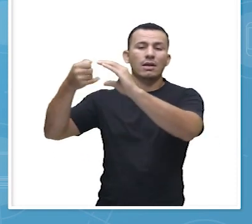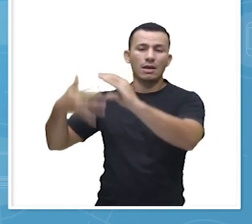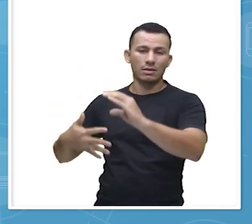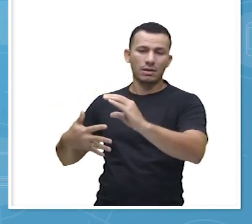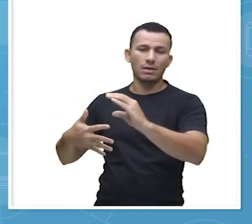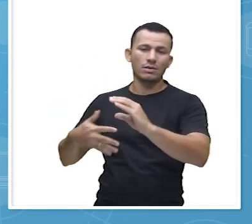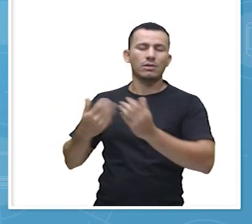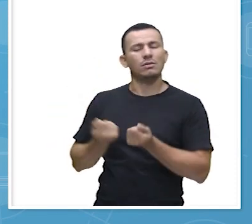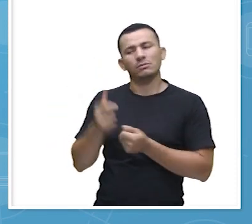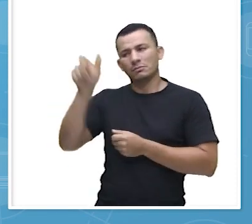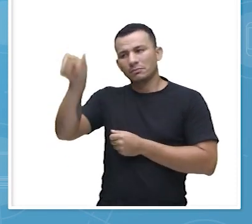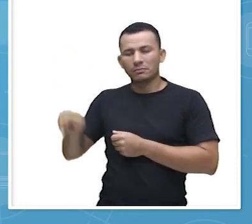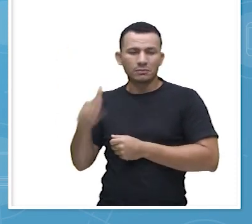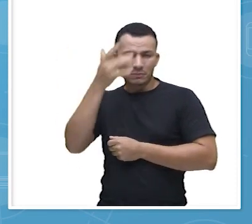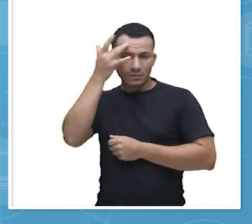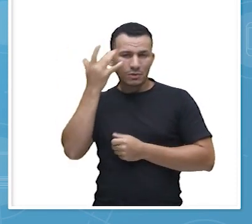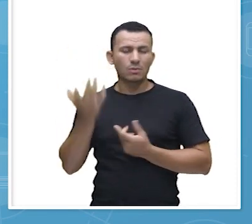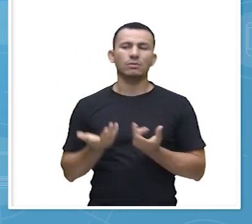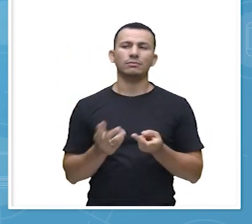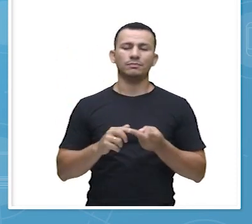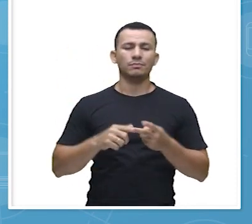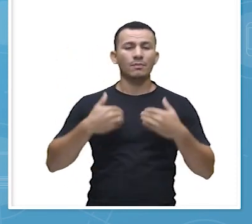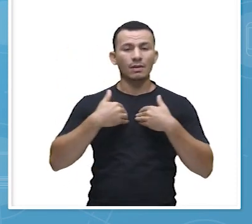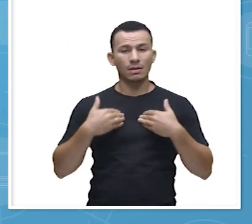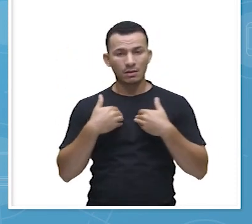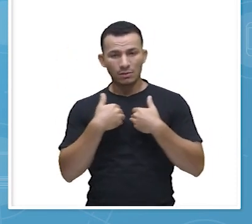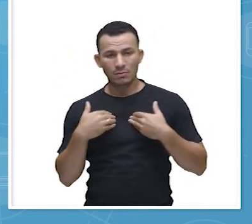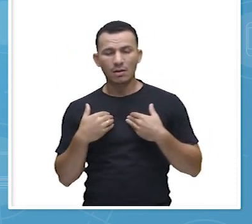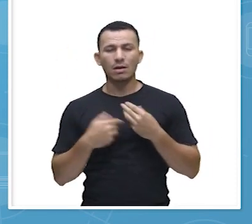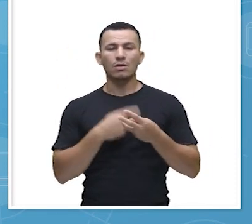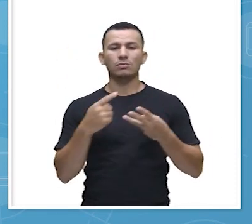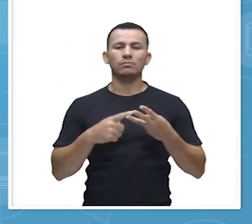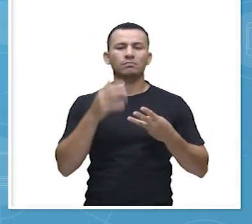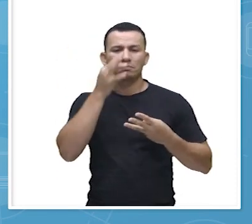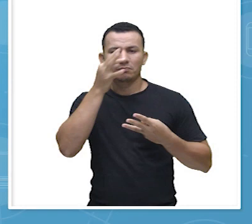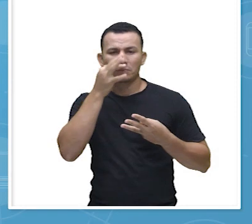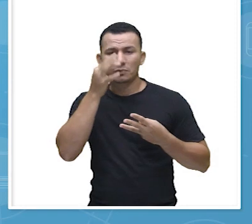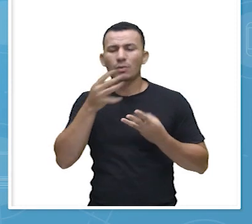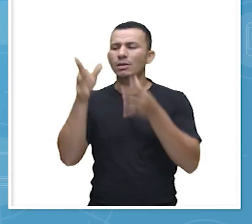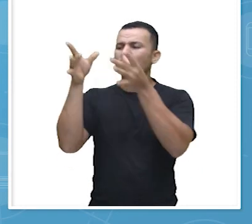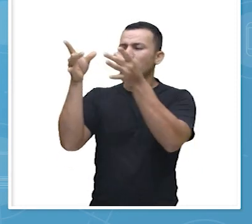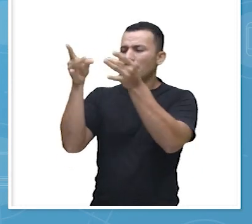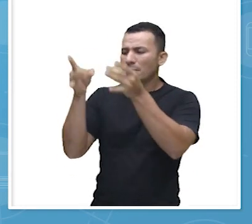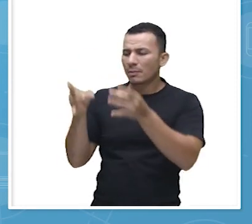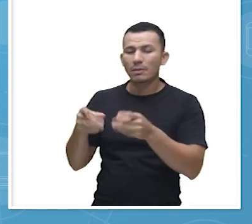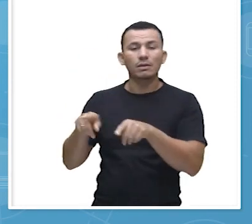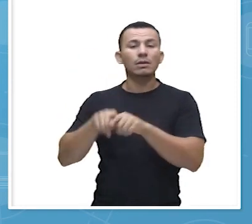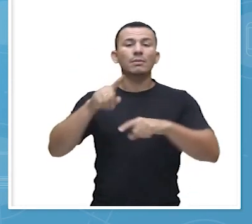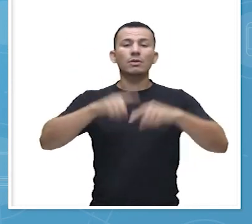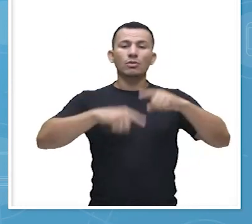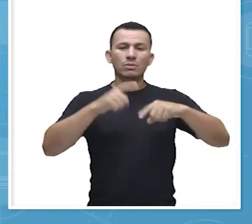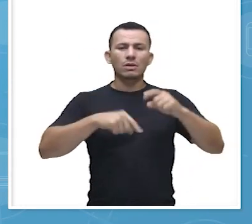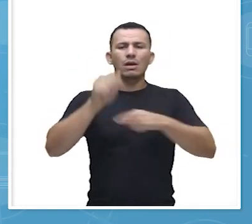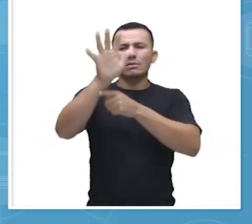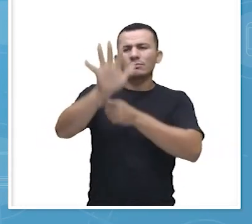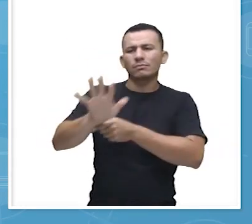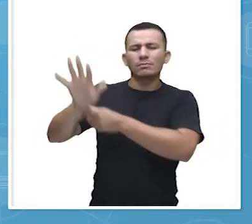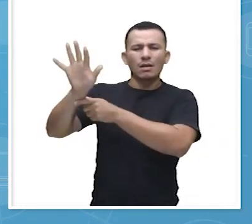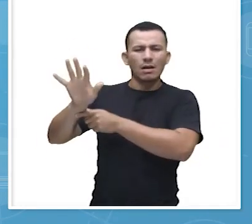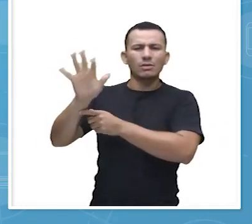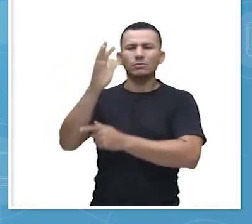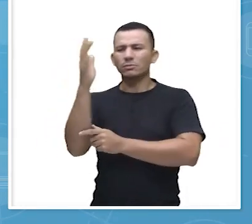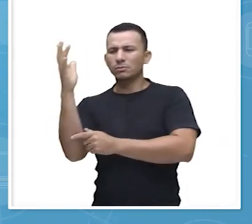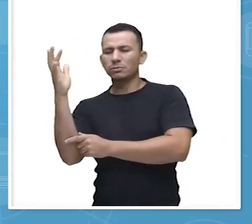pode ser uma pessoa, pode ser um animal, pode ser uma planta, mas também objetos, paisagens, situações e assim